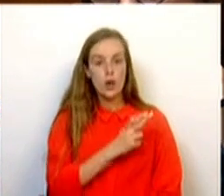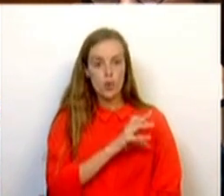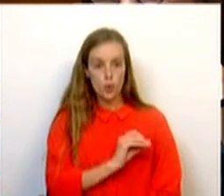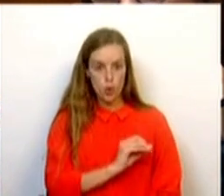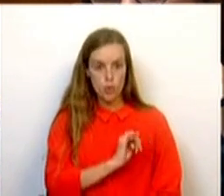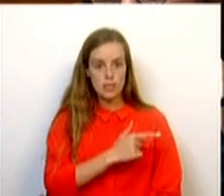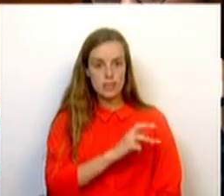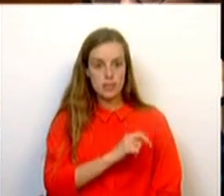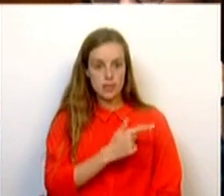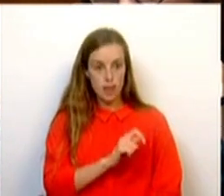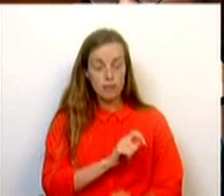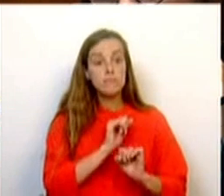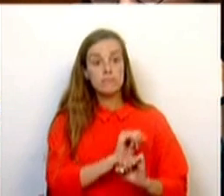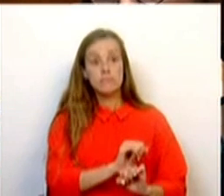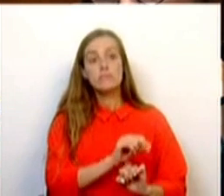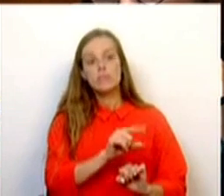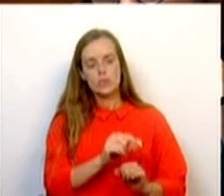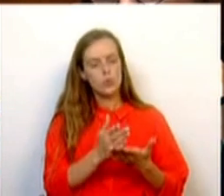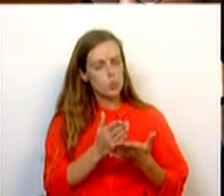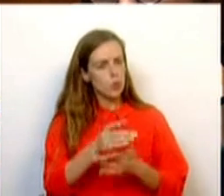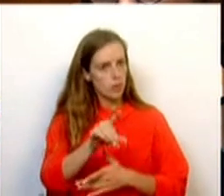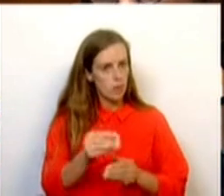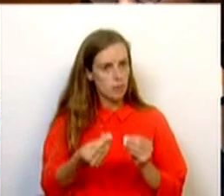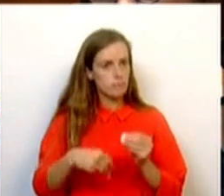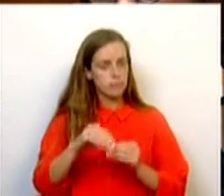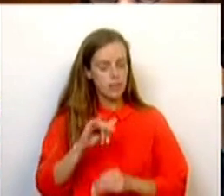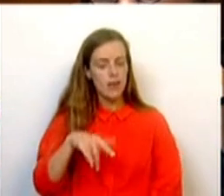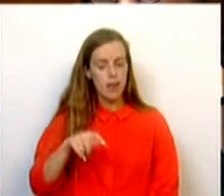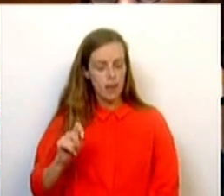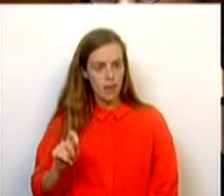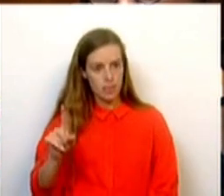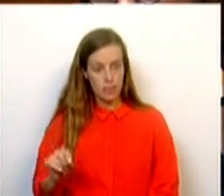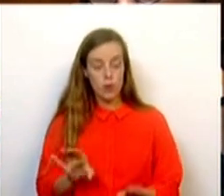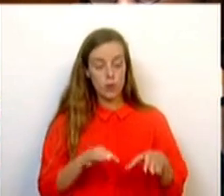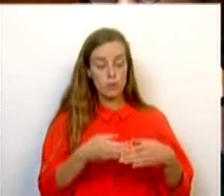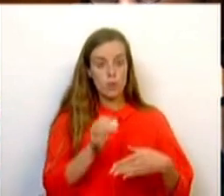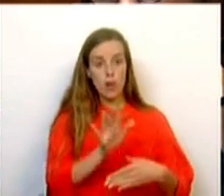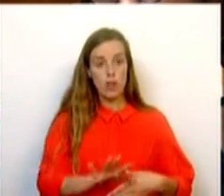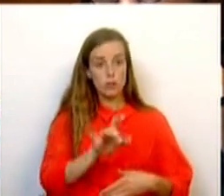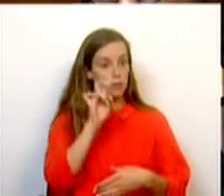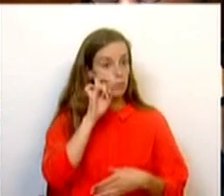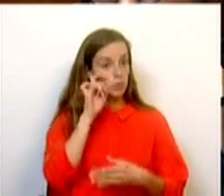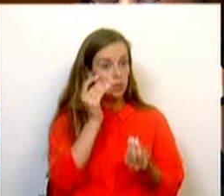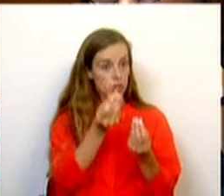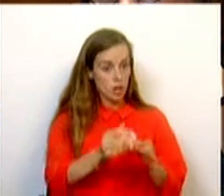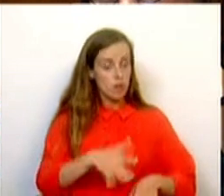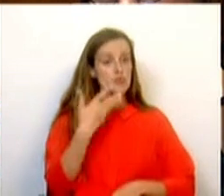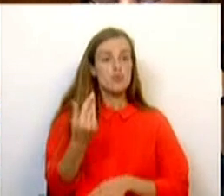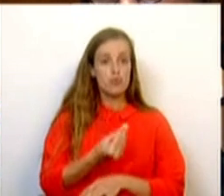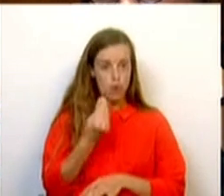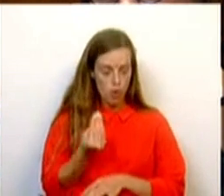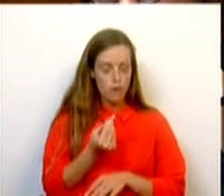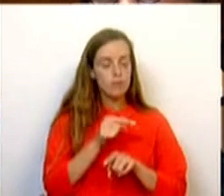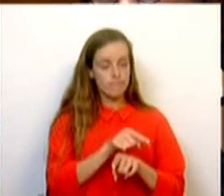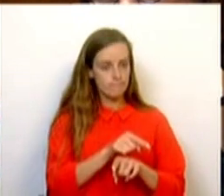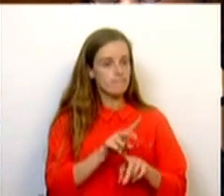além deste estudo, haverá um estudo também do INE com a Comissão Nacional de Proteção de Crianças e Jovens quanto a